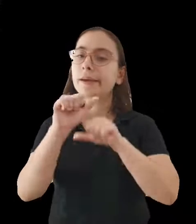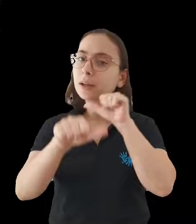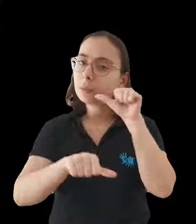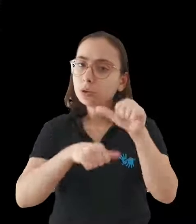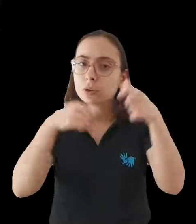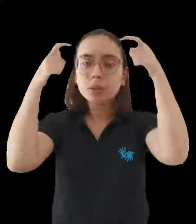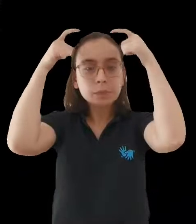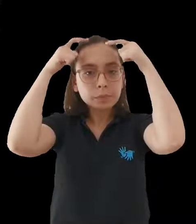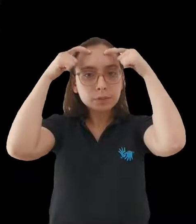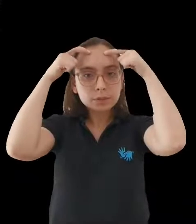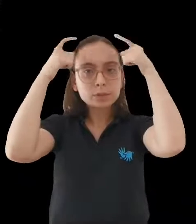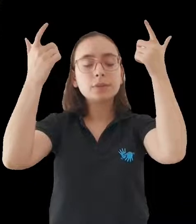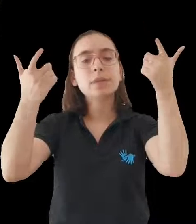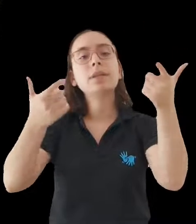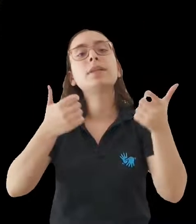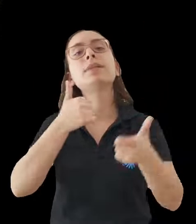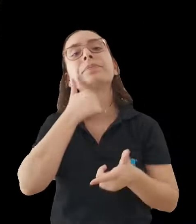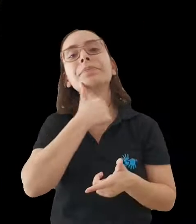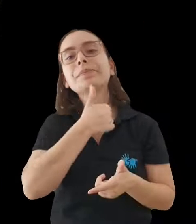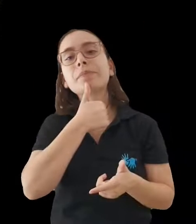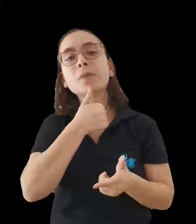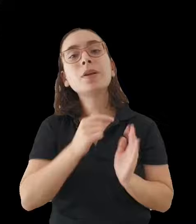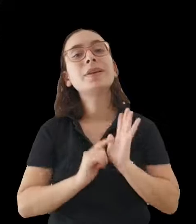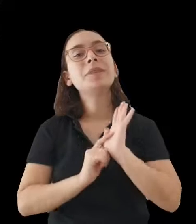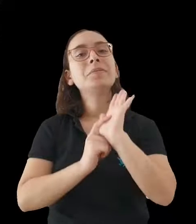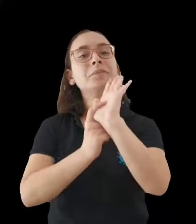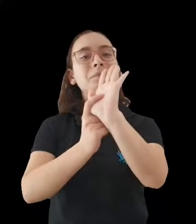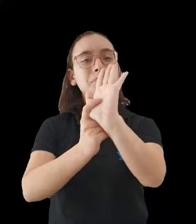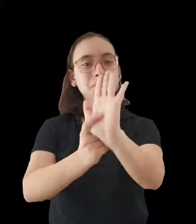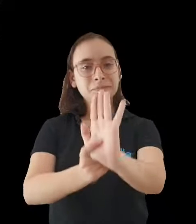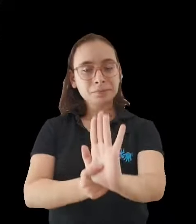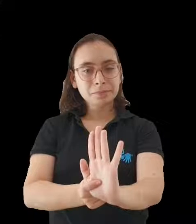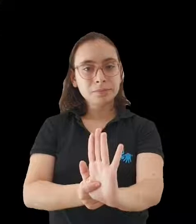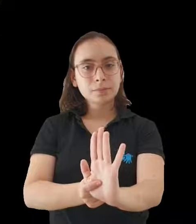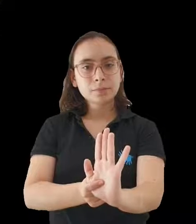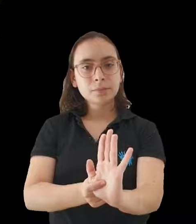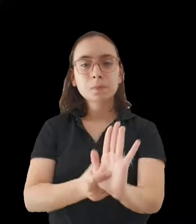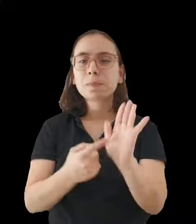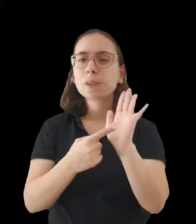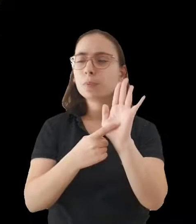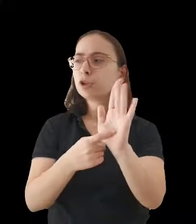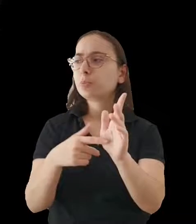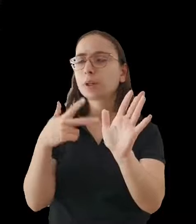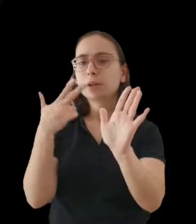aí é o momento da revelação. A gente mostra aqui para a câmera para o pessoal ver.